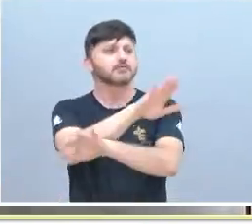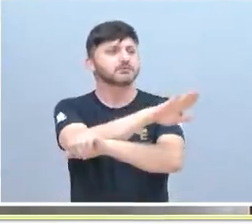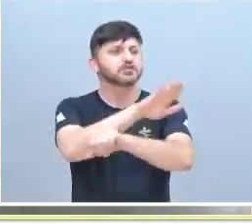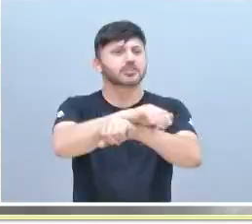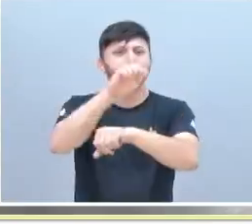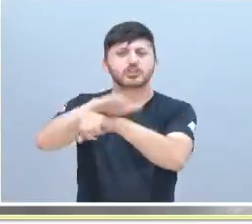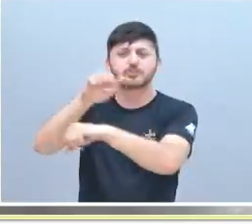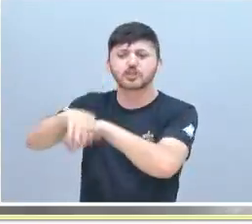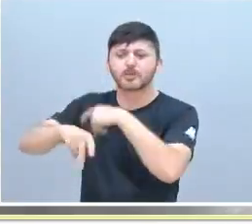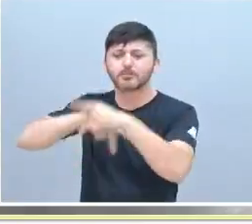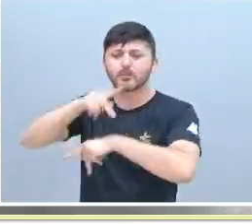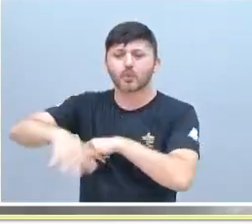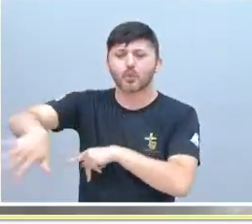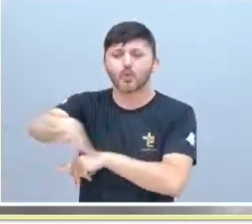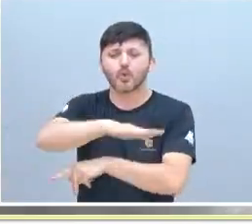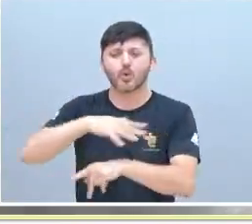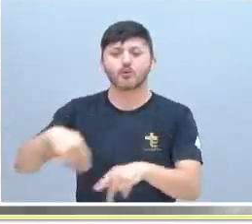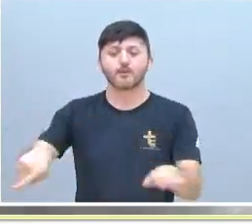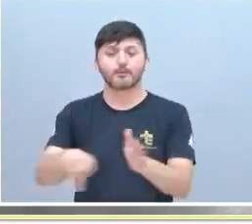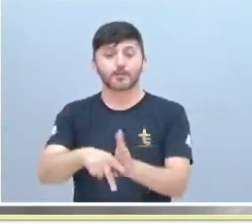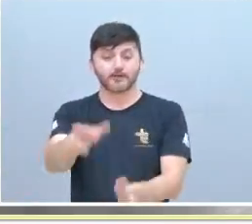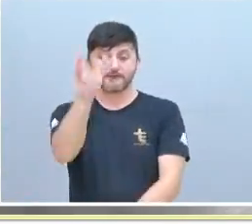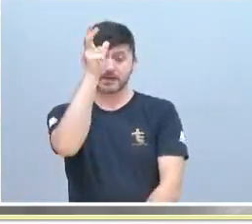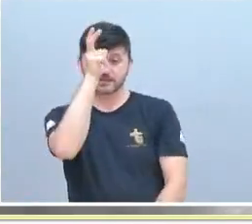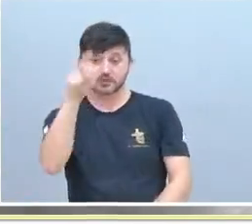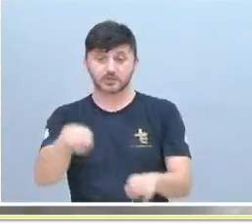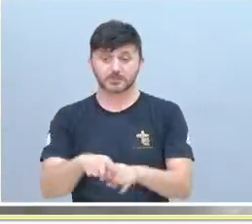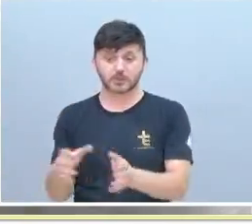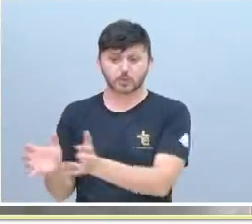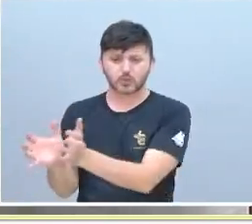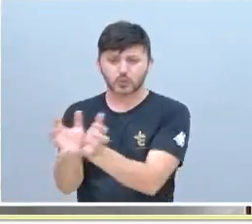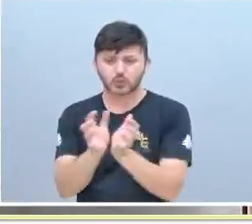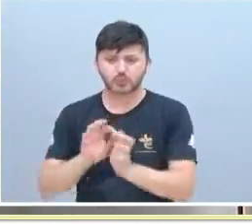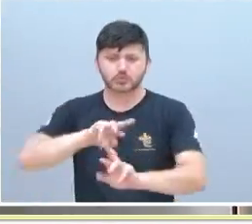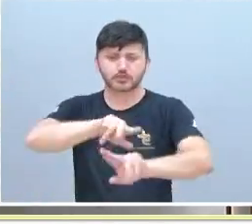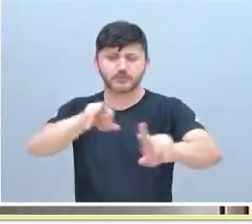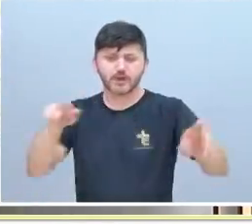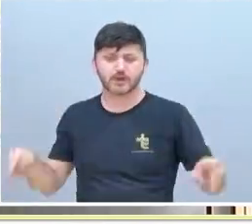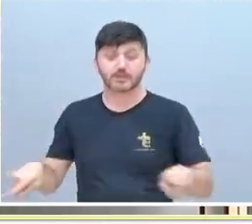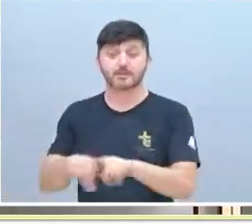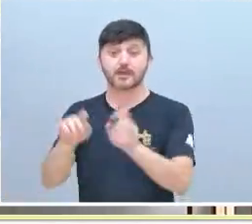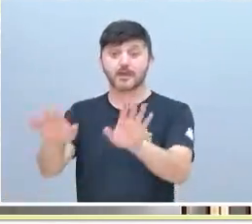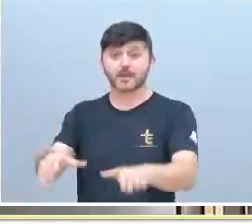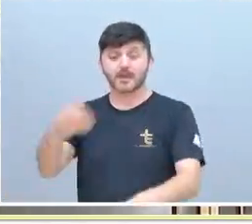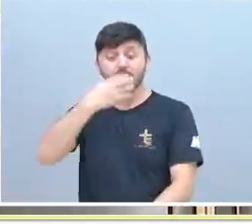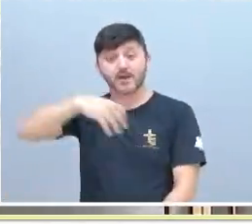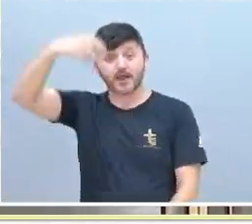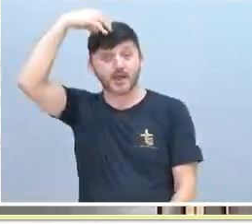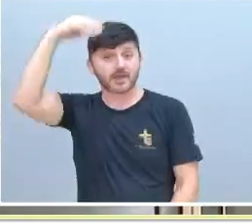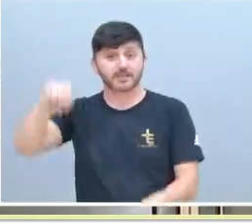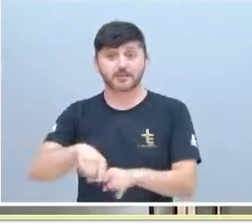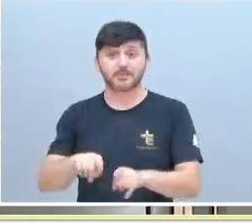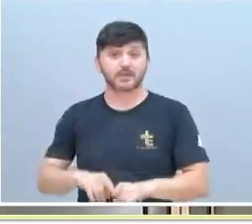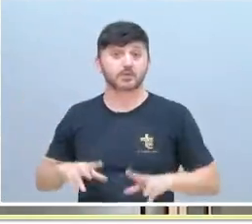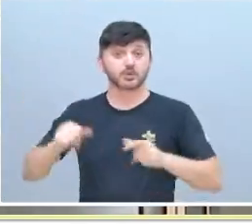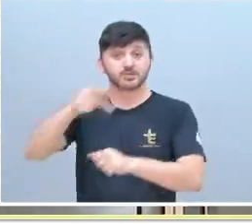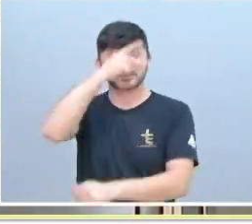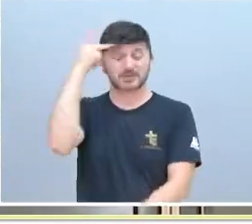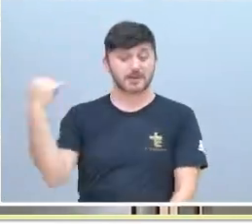à população, aos fariseus, aos saduceus, chegava aos reis, aos grandes da